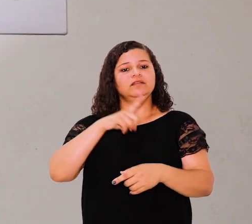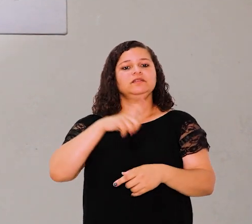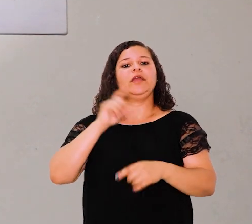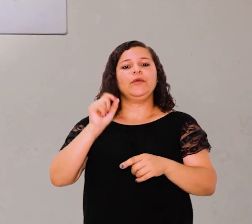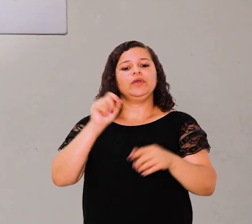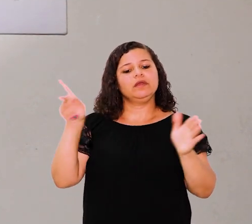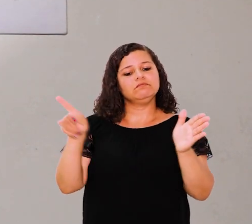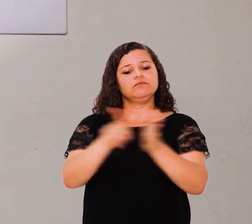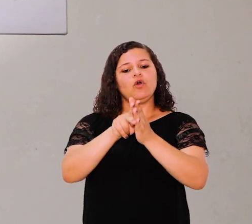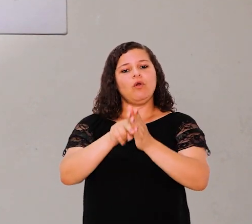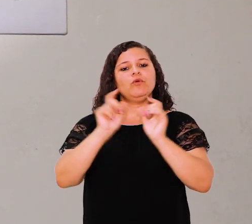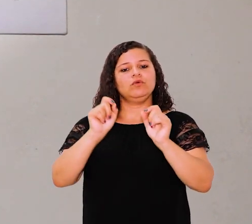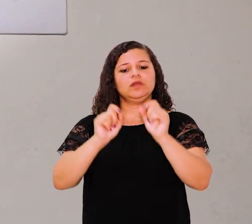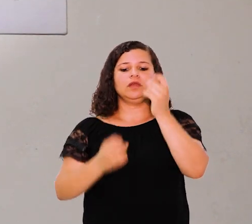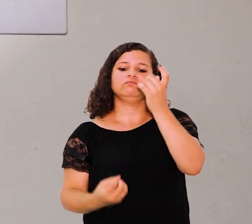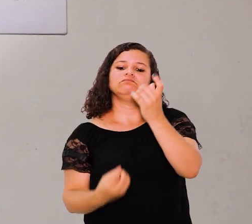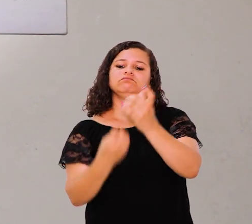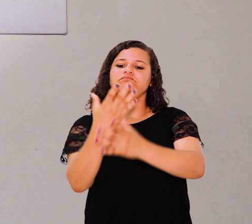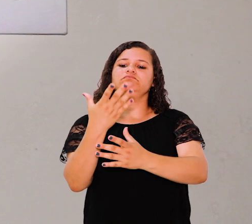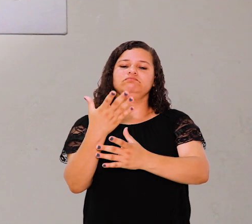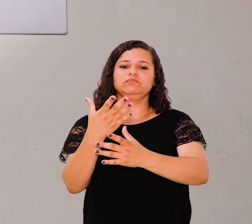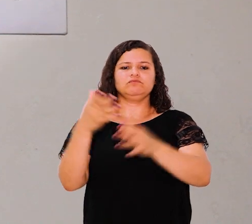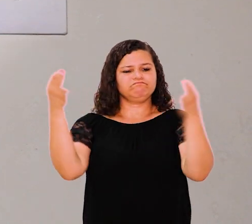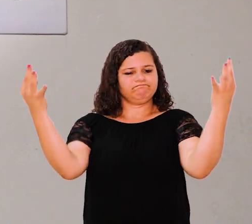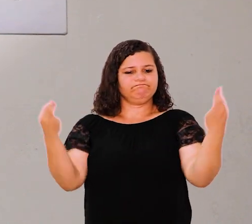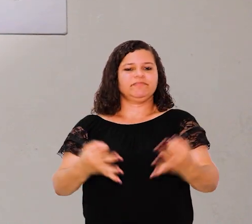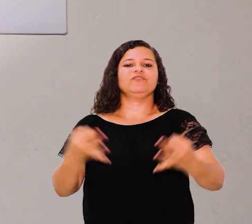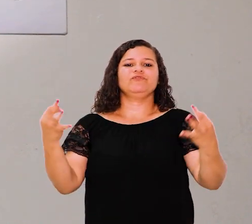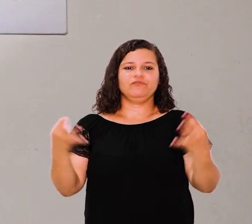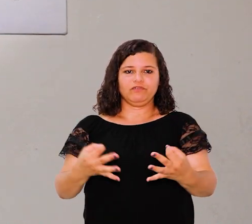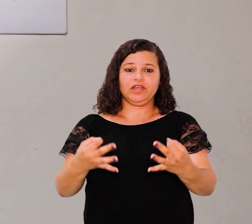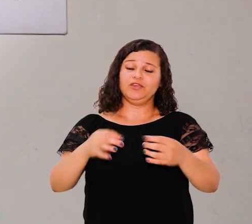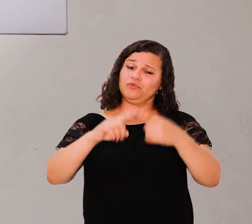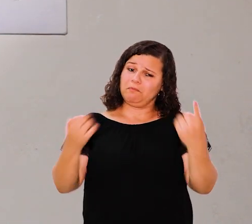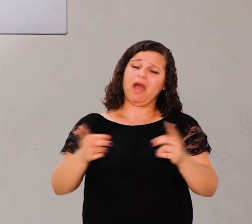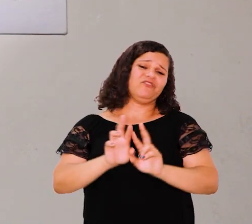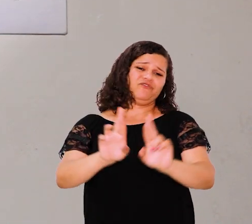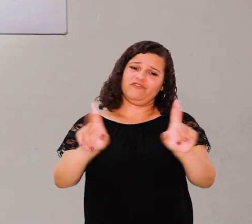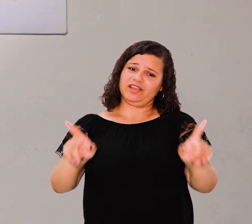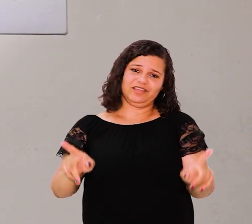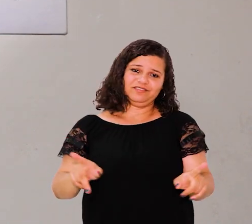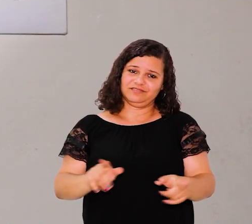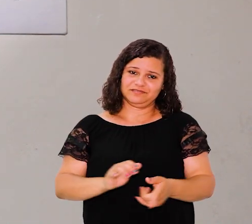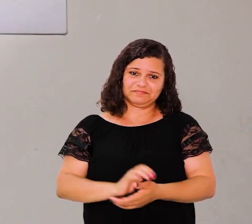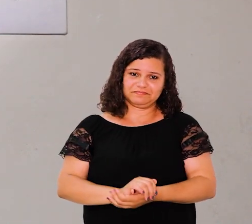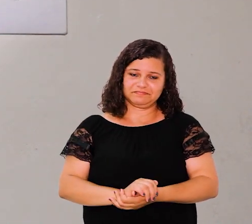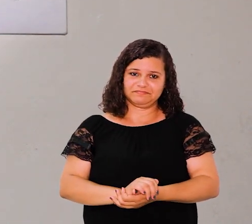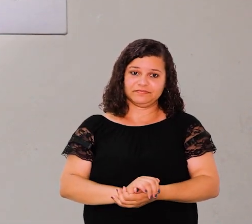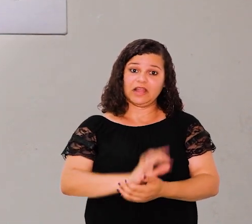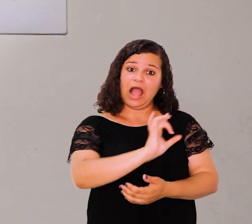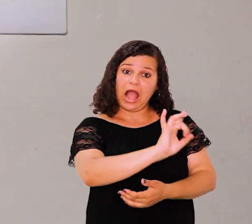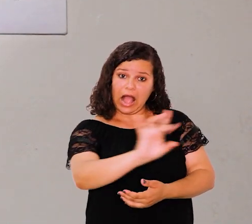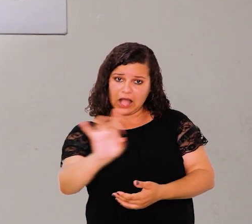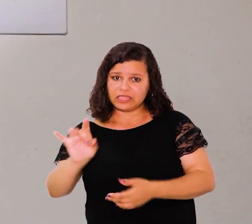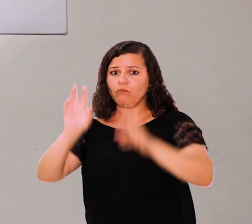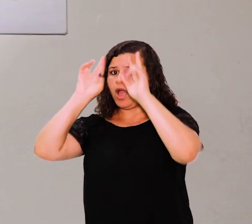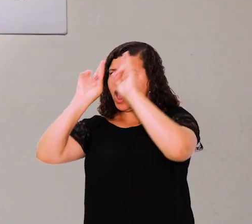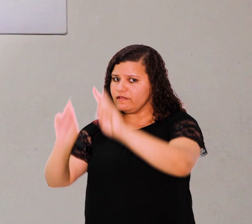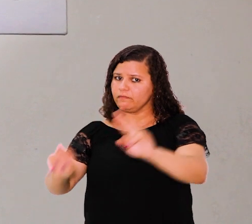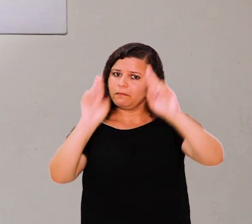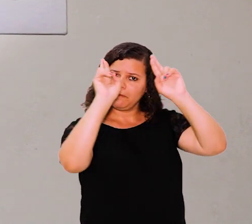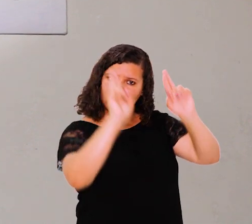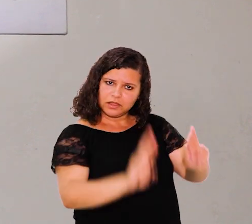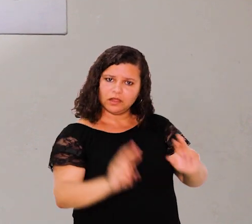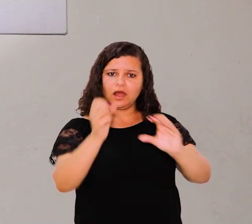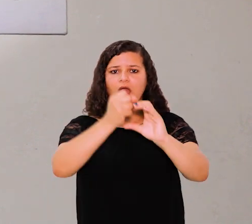seu status de realização perfeito, porém diferentemente. Cada uma